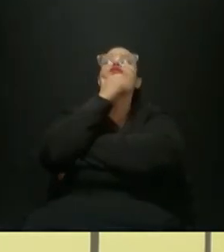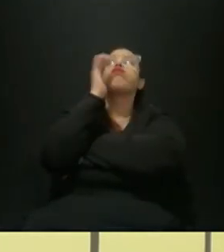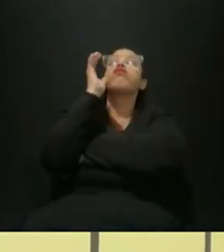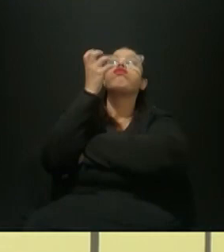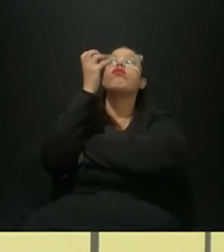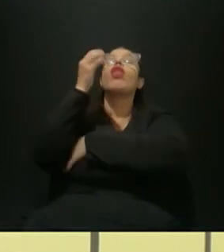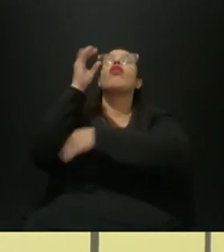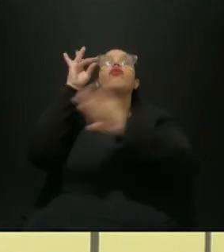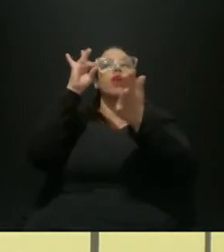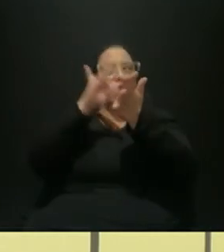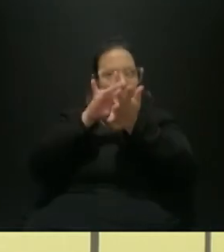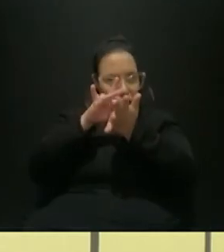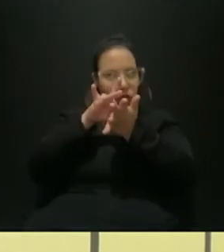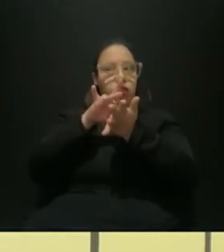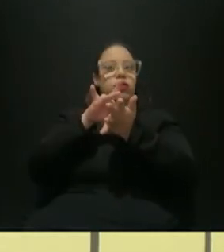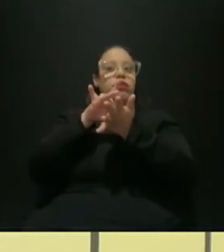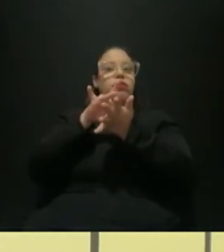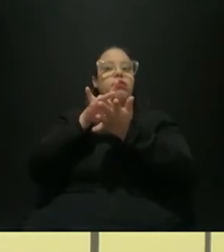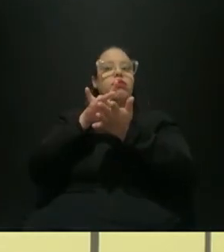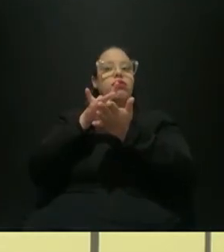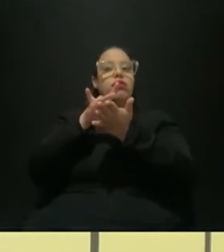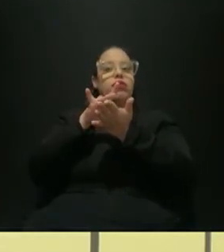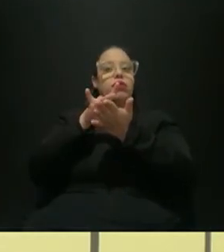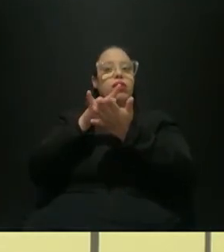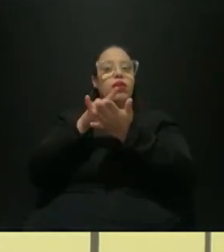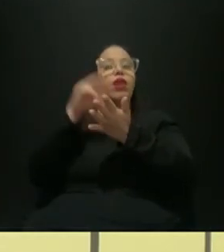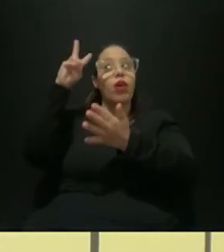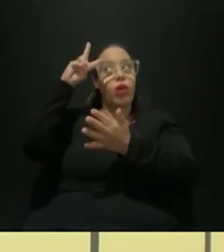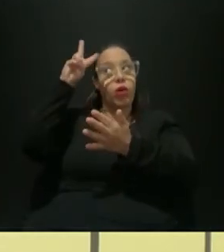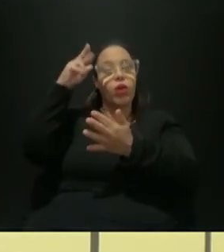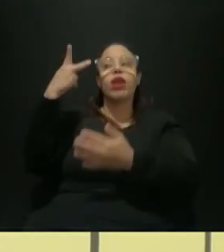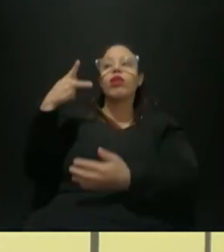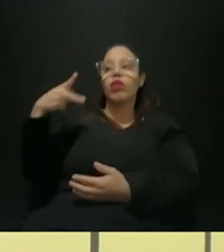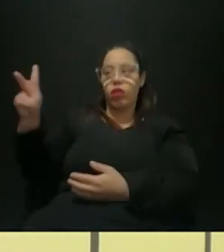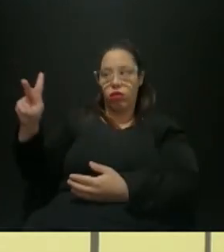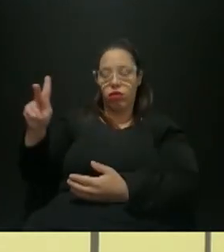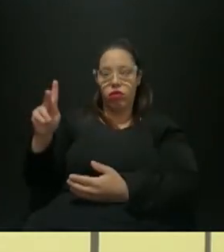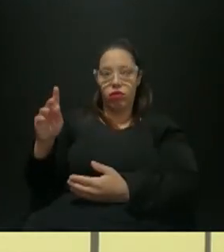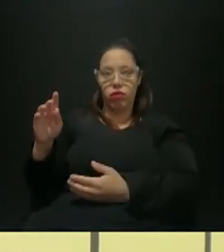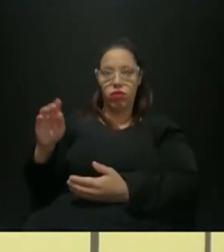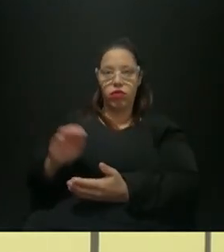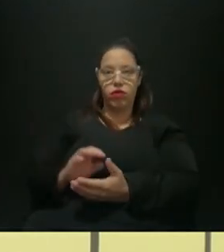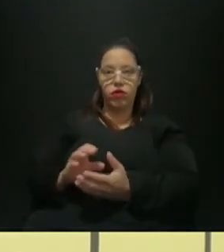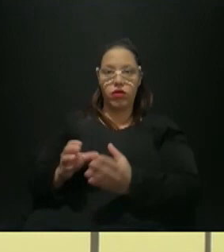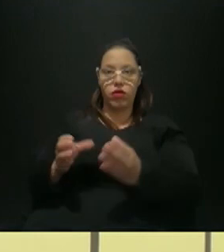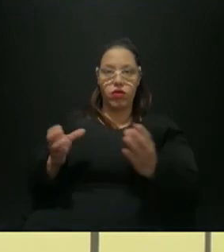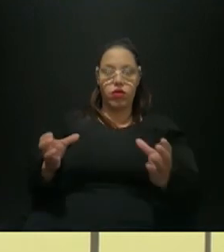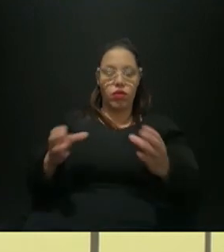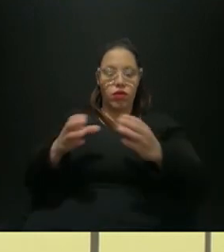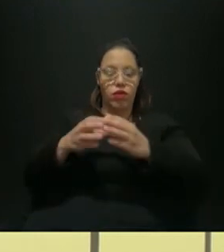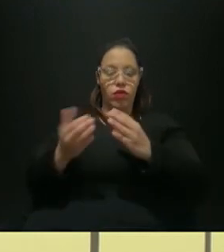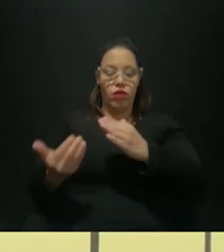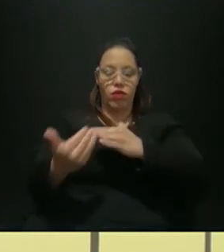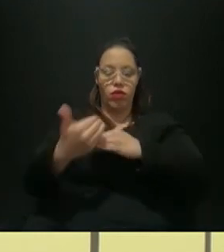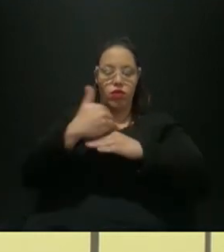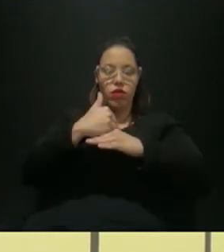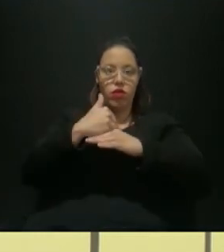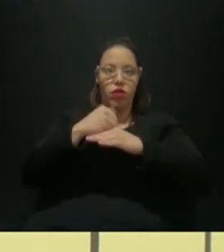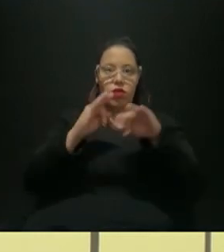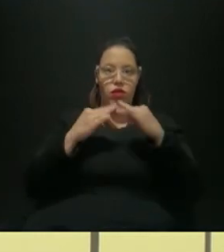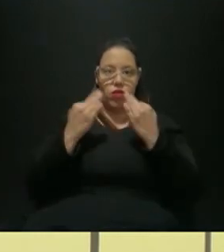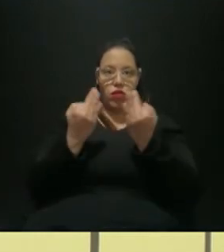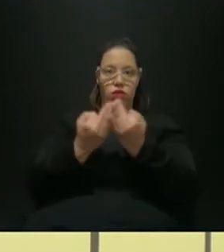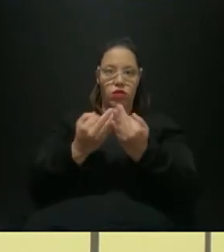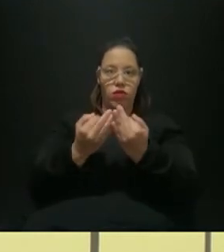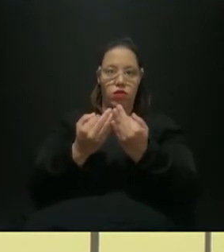né? Trabalhar então com a história dela. Então ela vem para o acolhimento porque a família biológica dela, a família